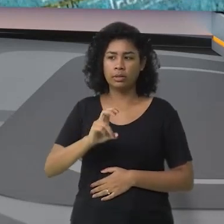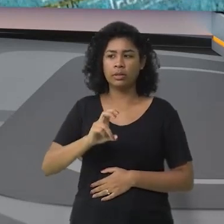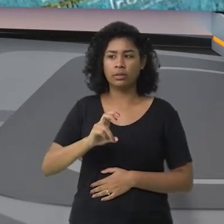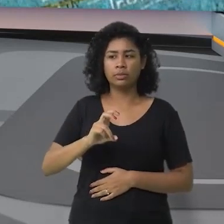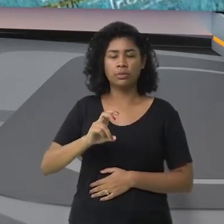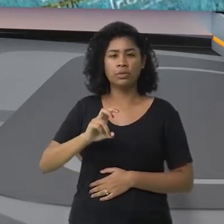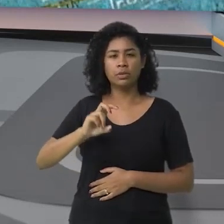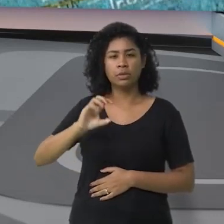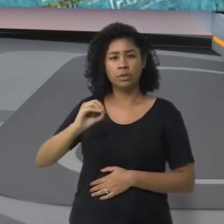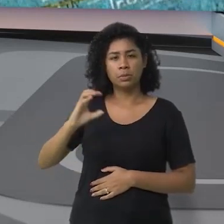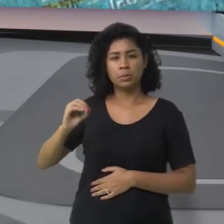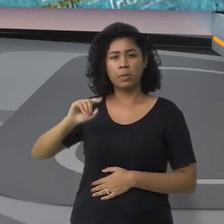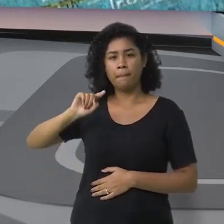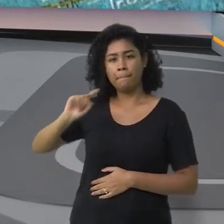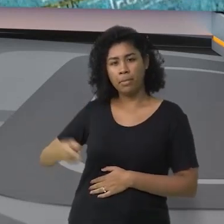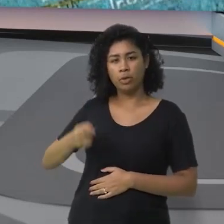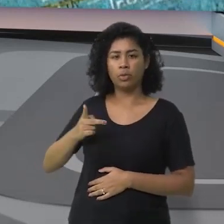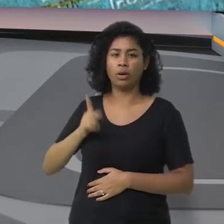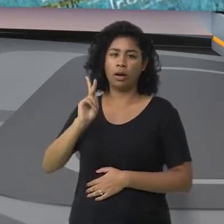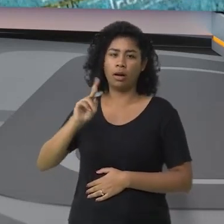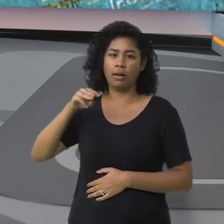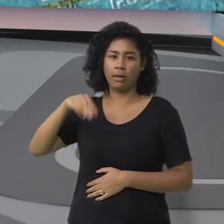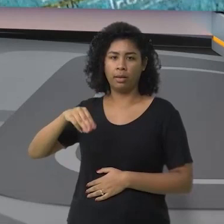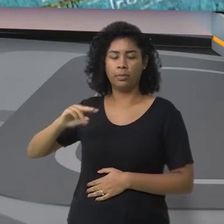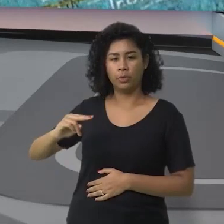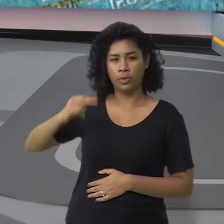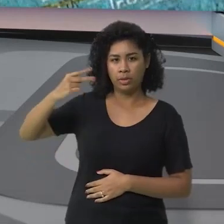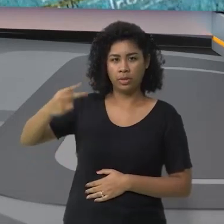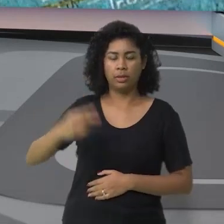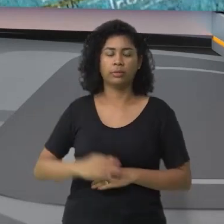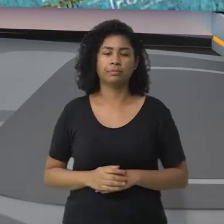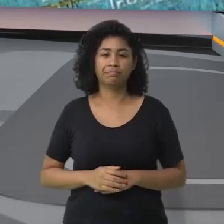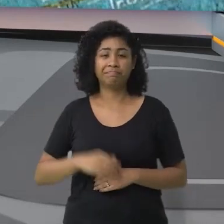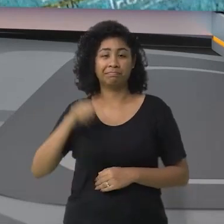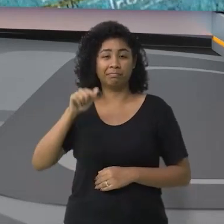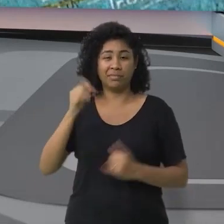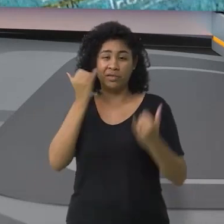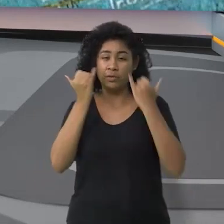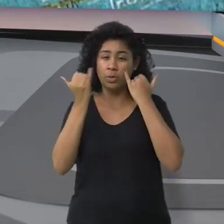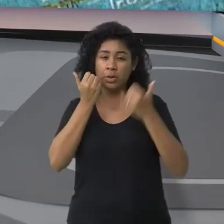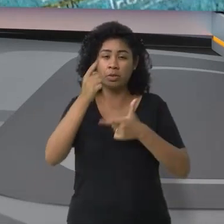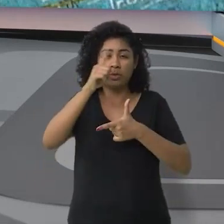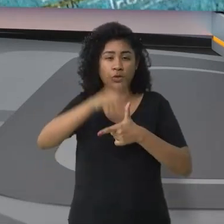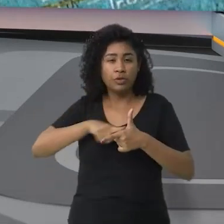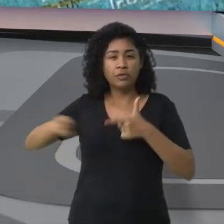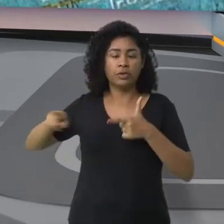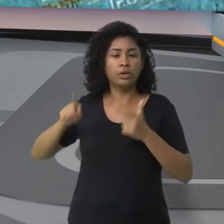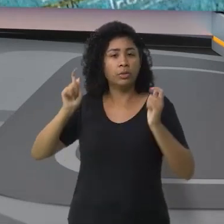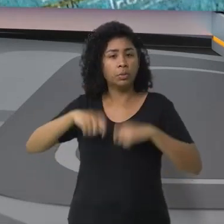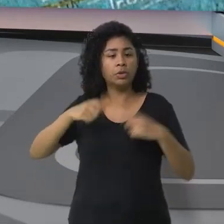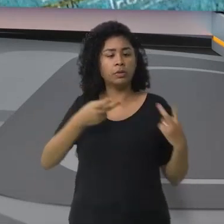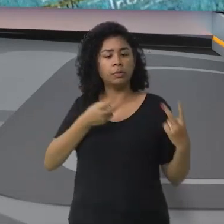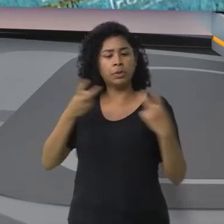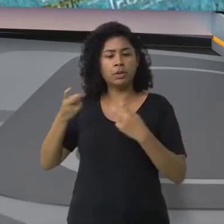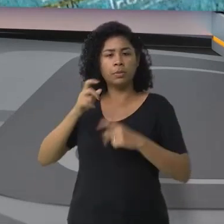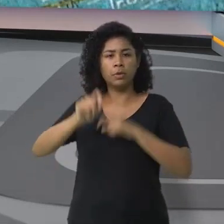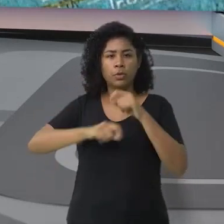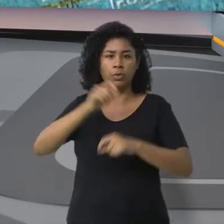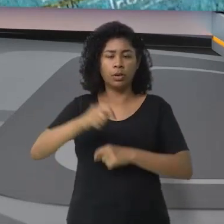8.500.000 quilômetros quadrados, tá? Dividindo isso, gente, é dado pra gente a